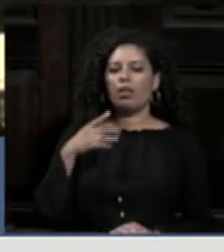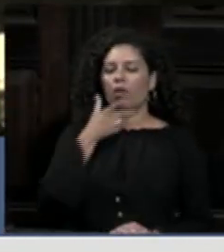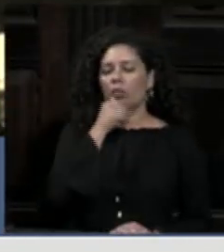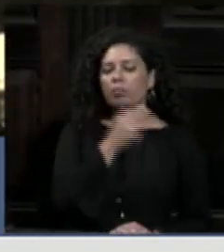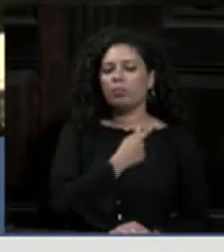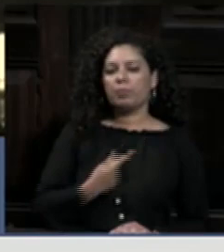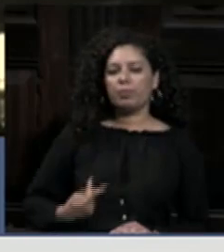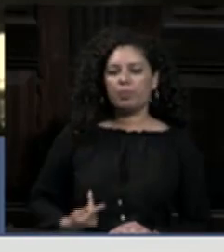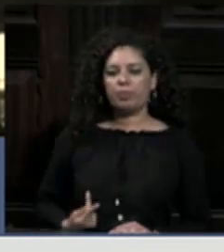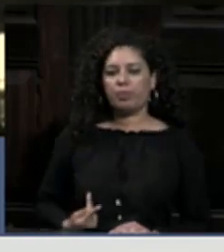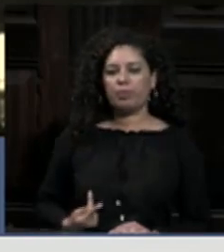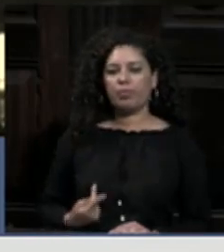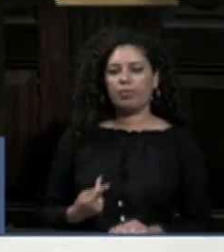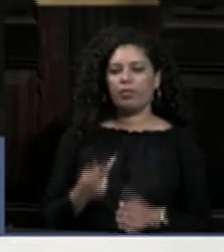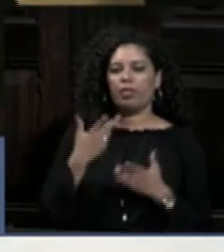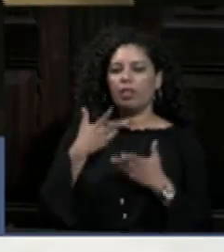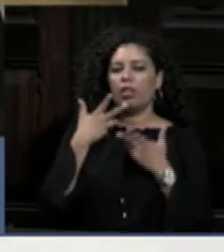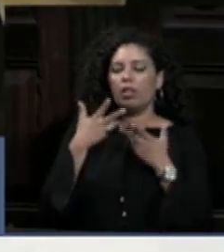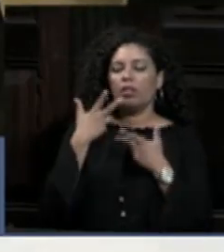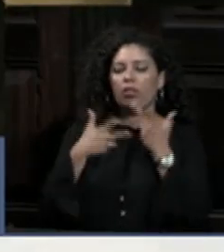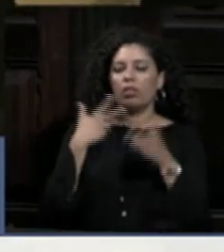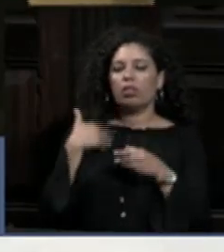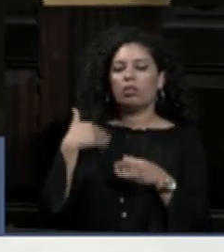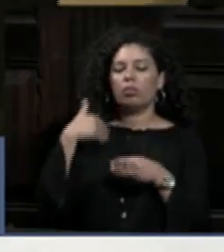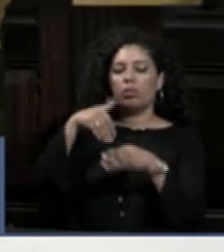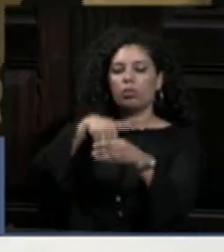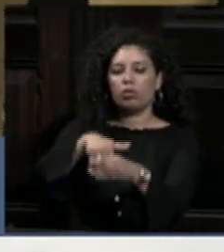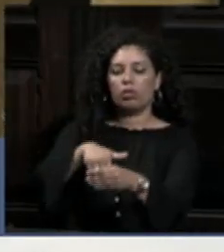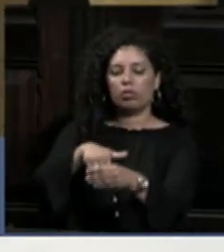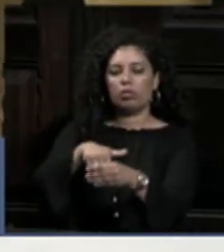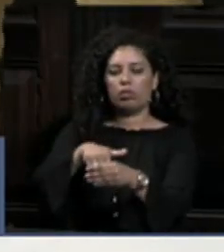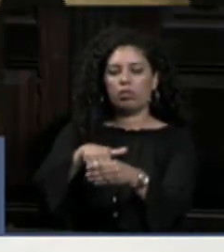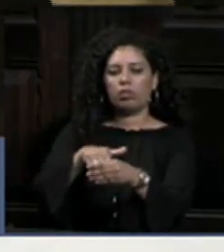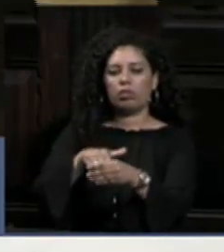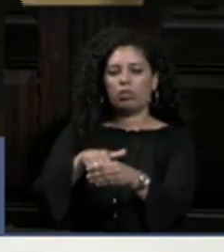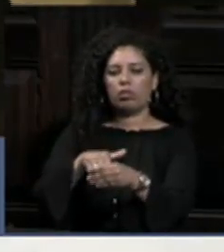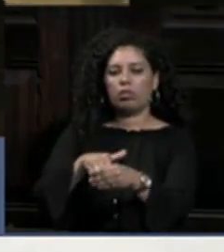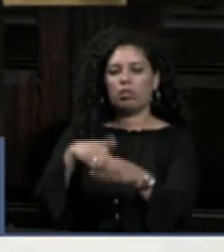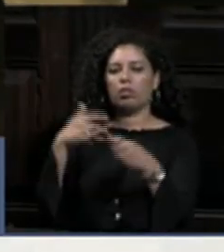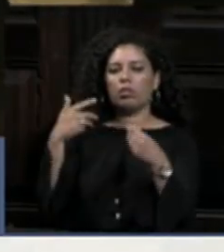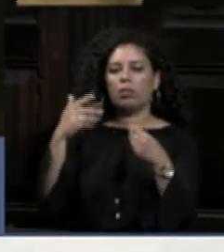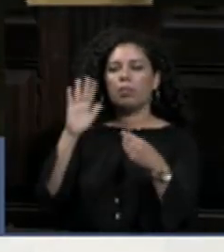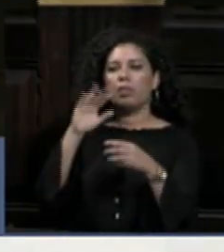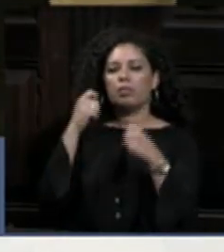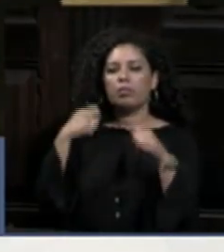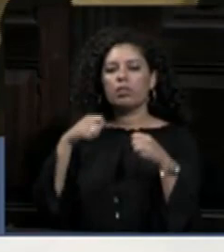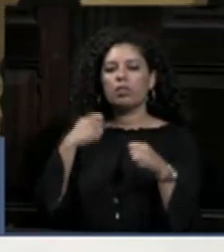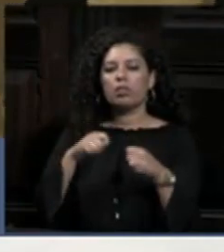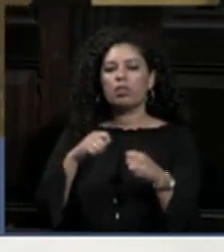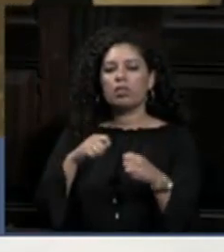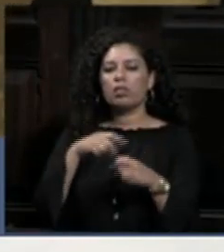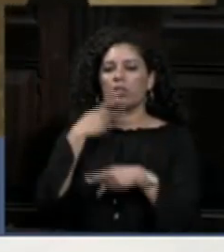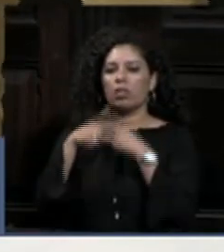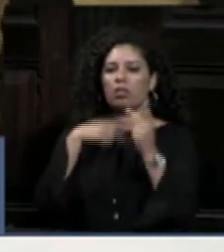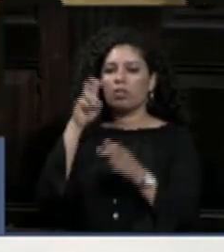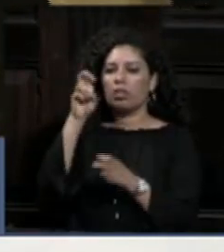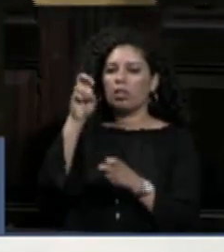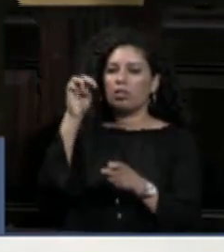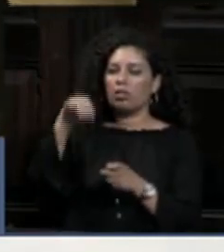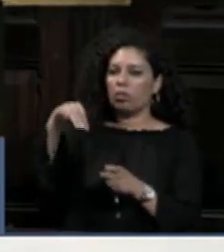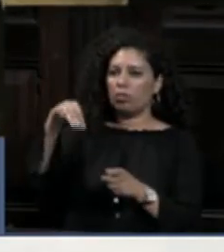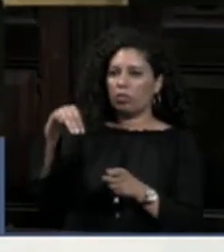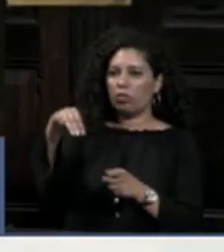em declaração de voto deve ser feita em cinco minutos